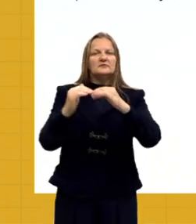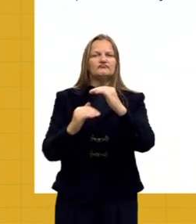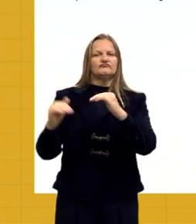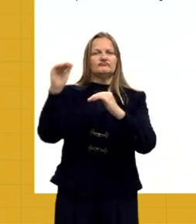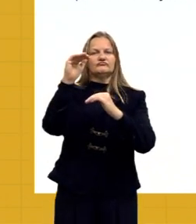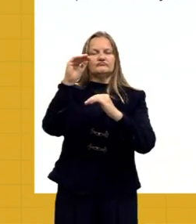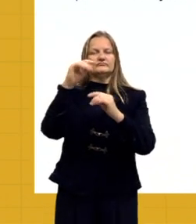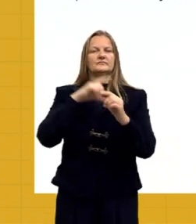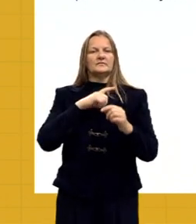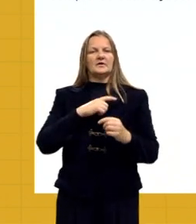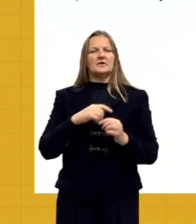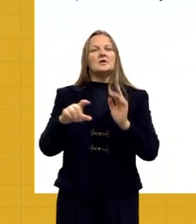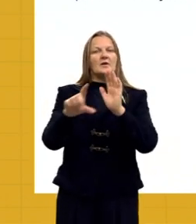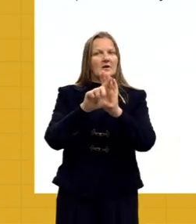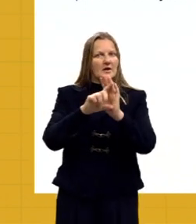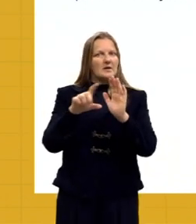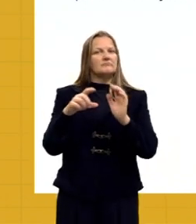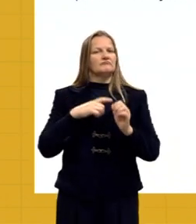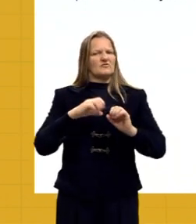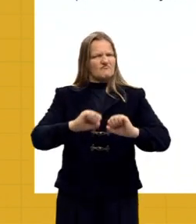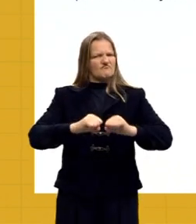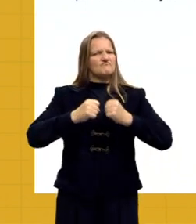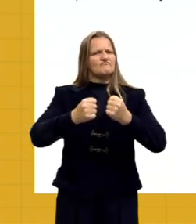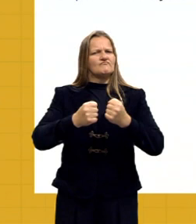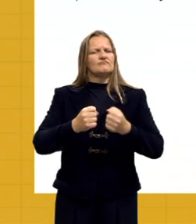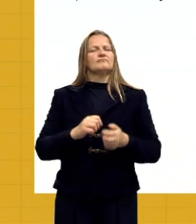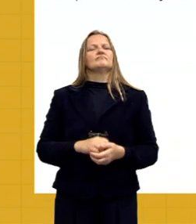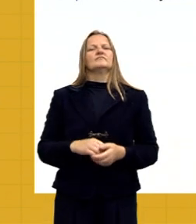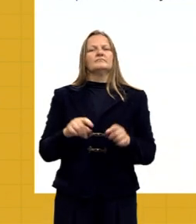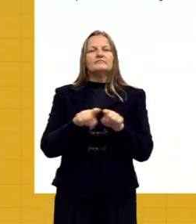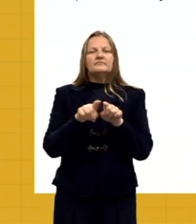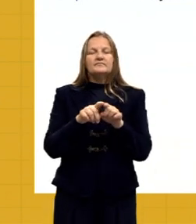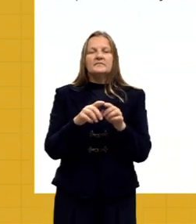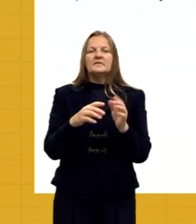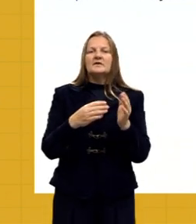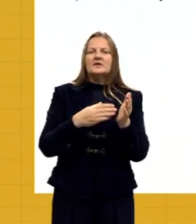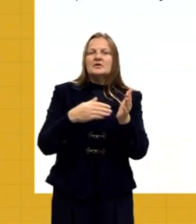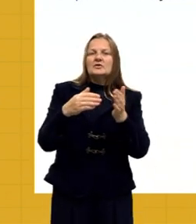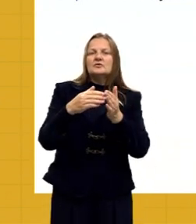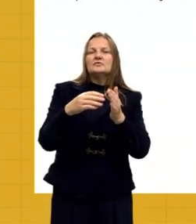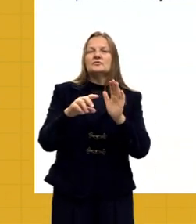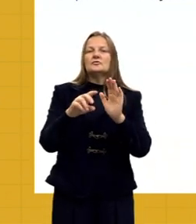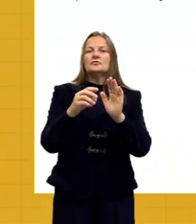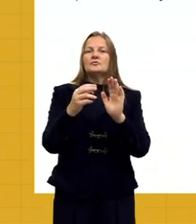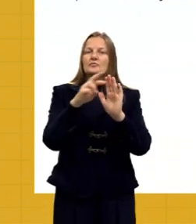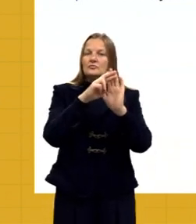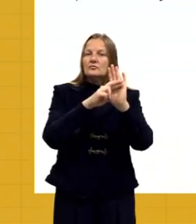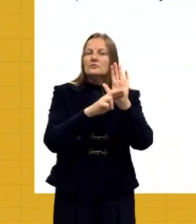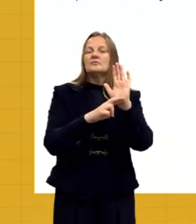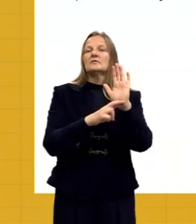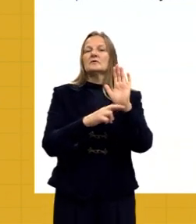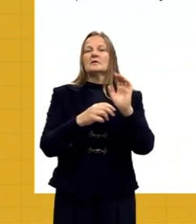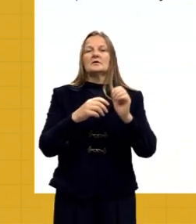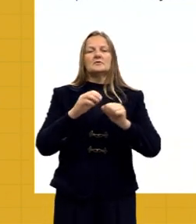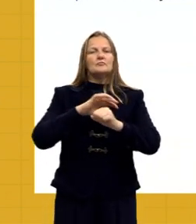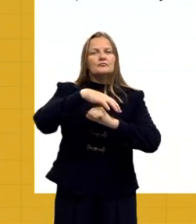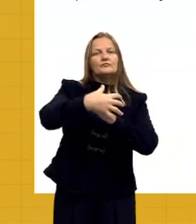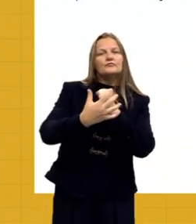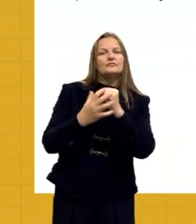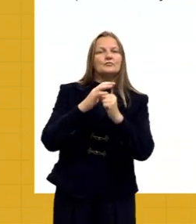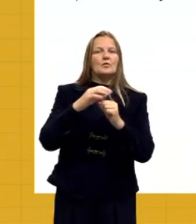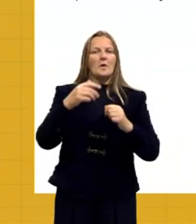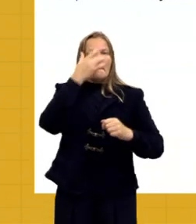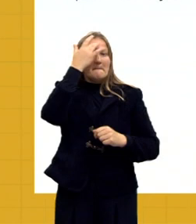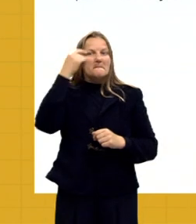qualificada tem leis trabalhistas fortes né tem todo uma uma questão aí de proteção